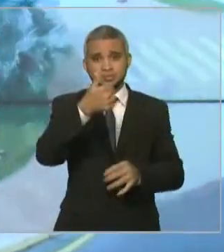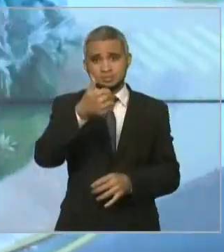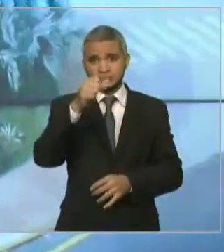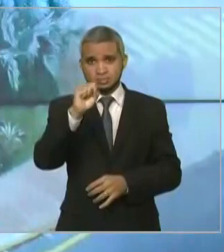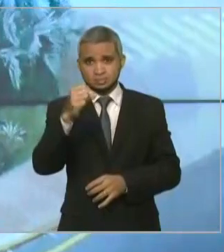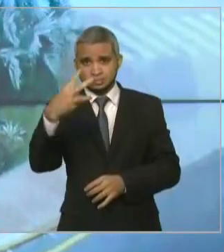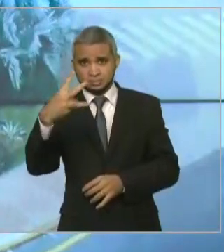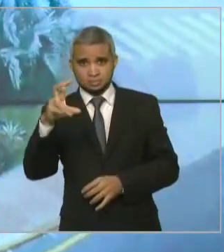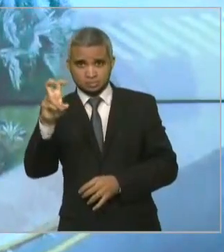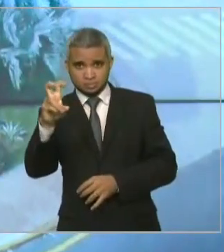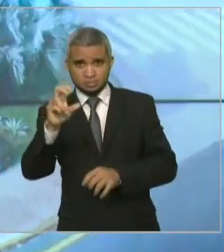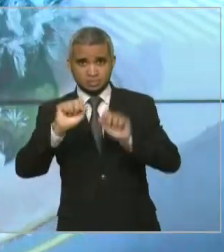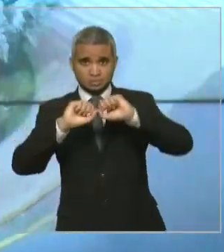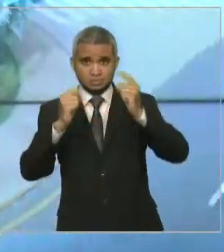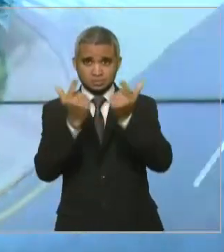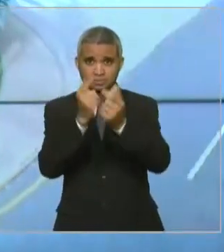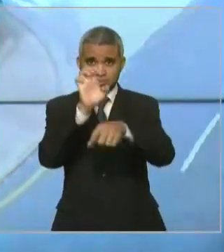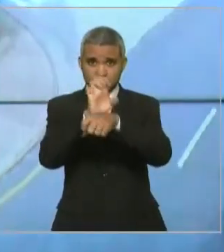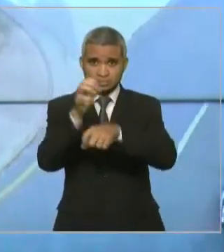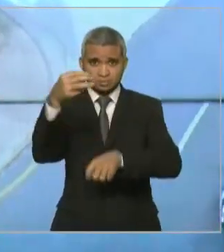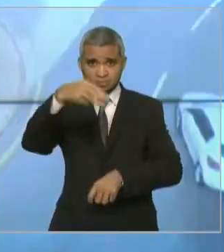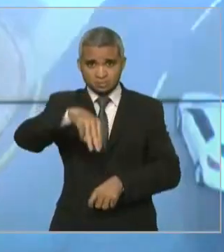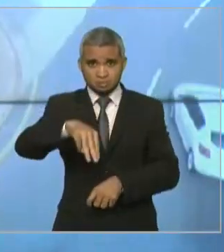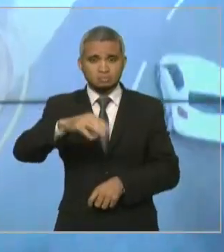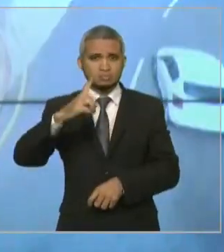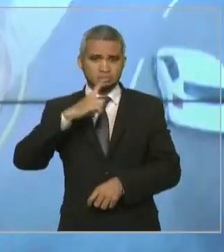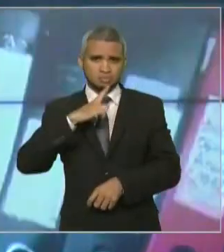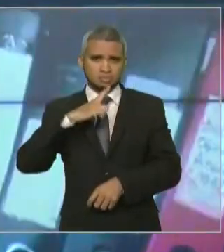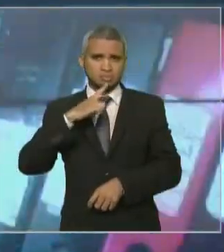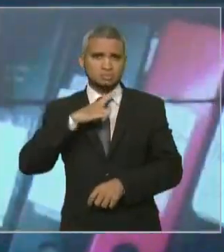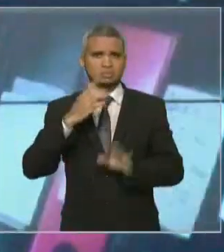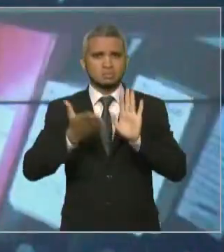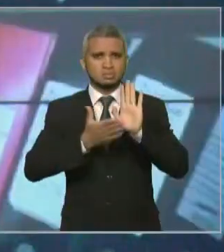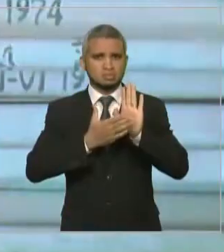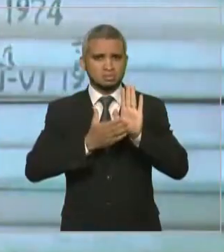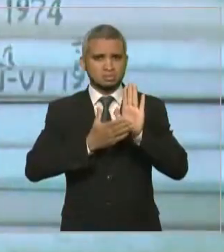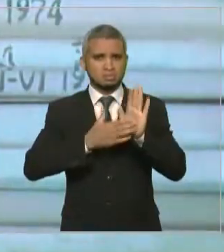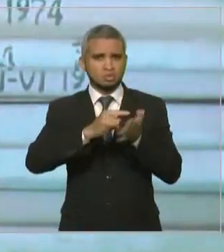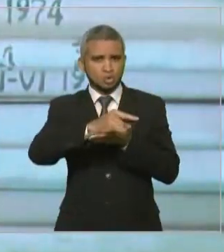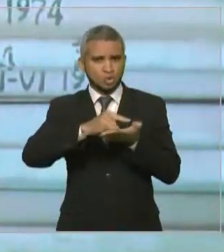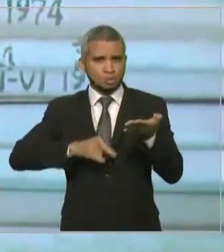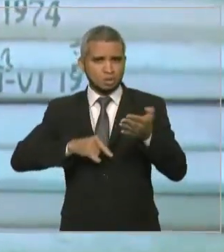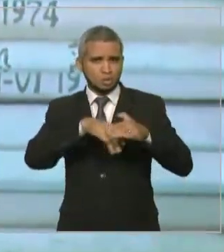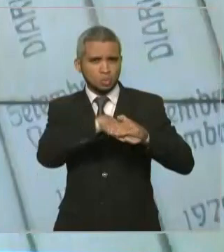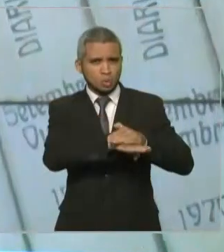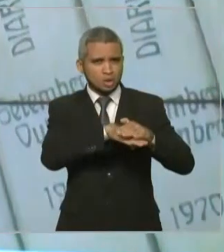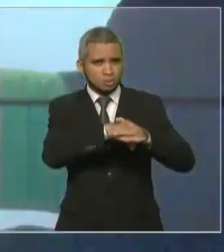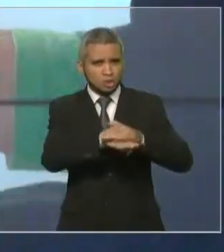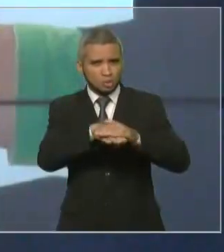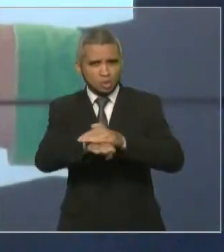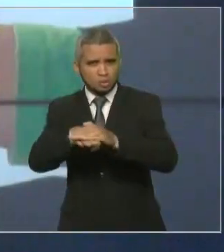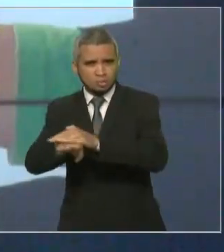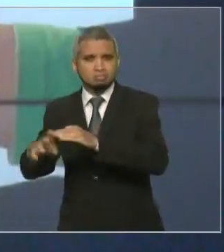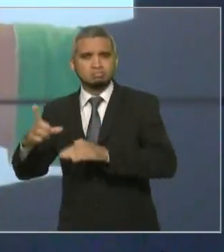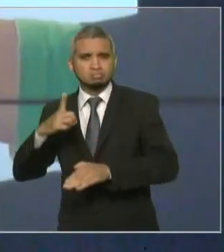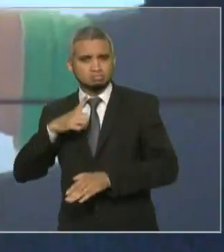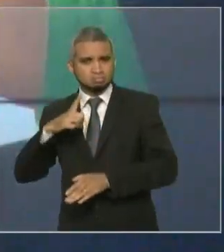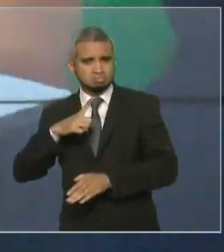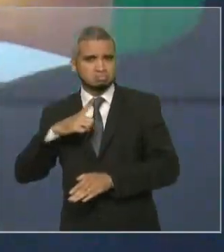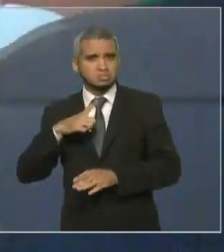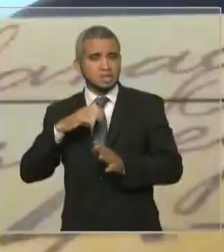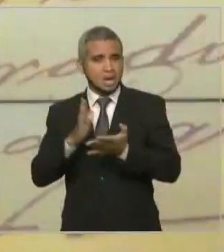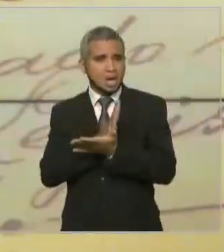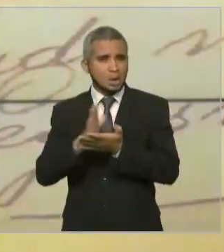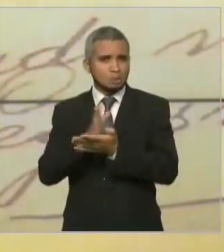Assembleia Legislativa do Maranhão abrigou grande parte da documentação que produziu. Material encontrado durante a restauração